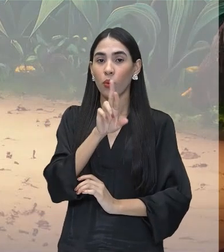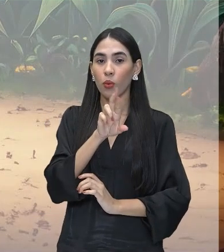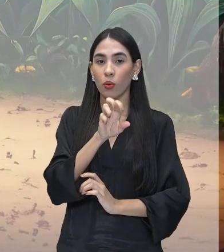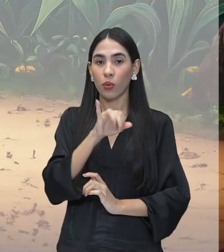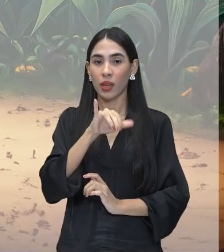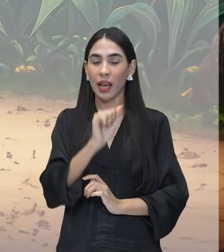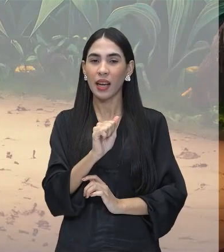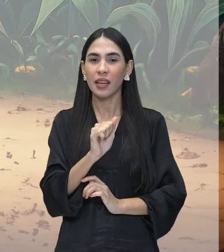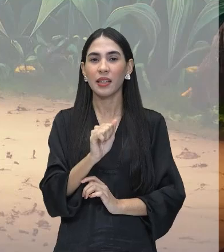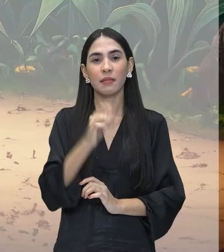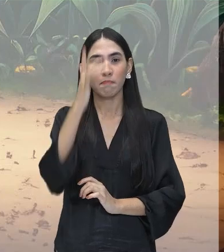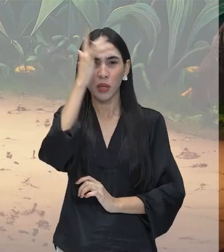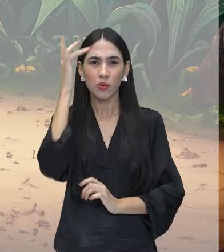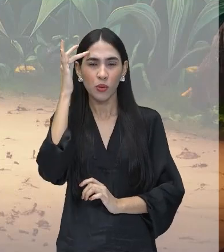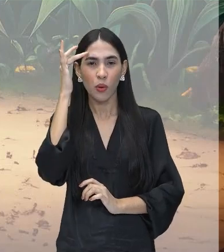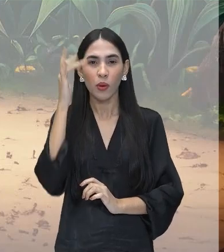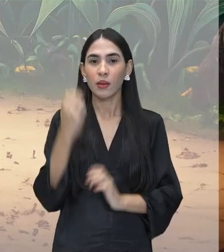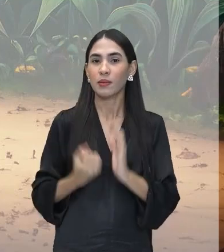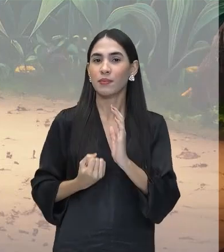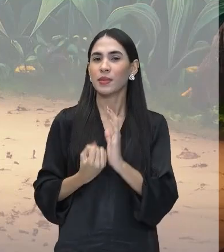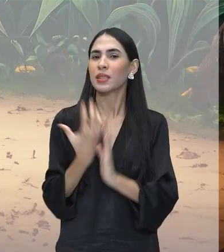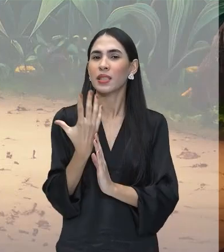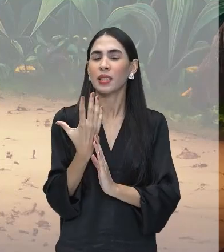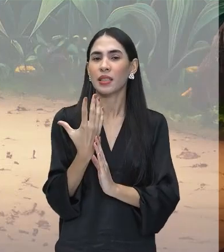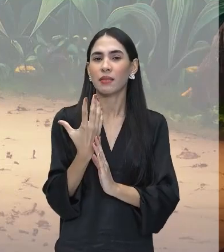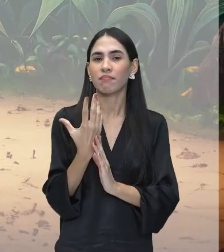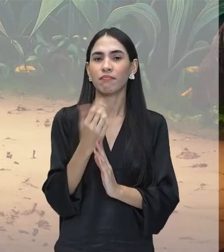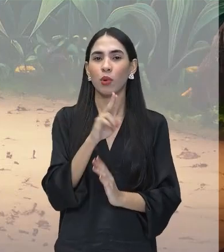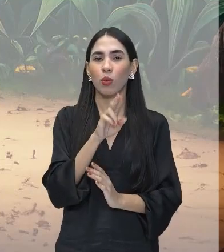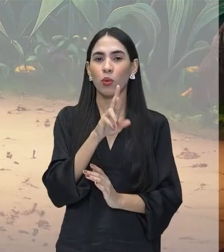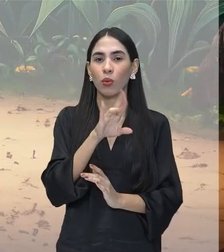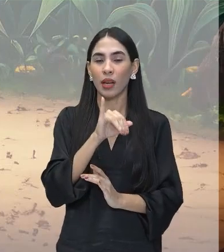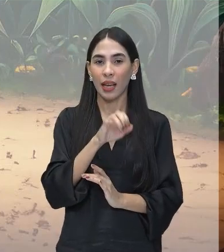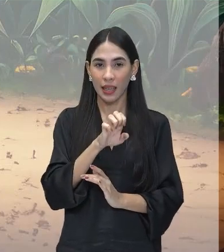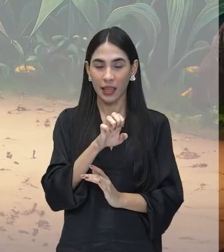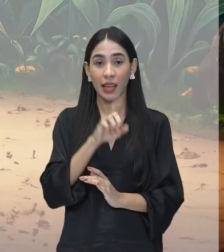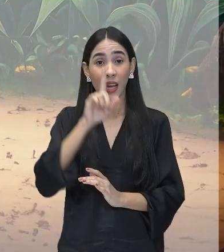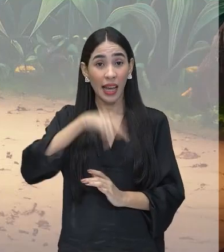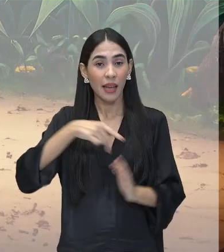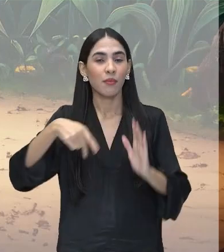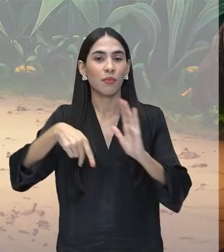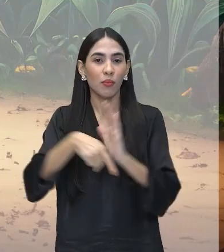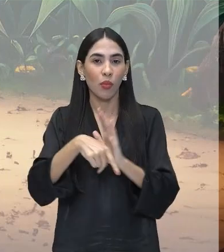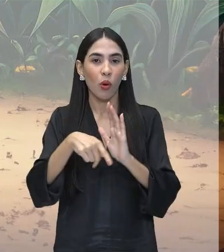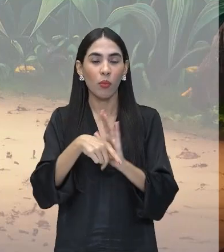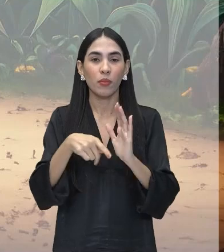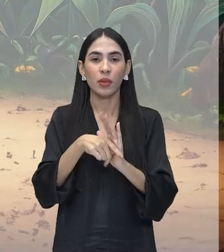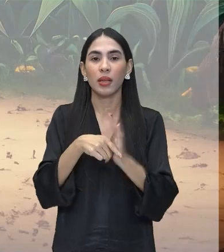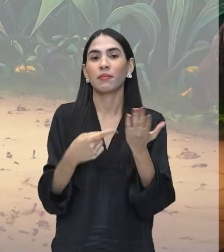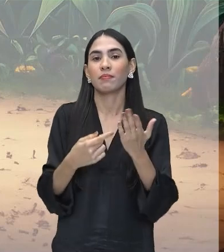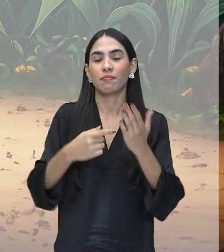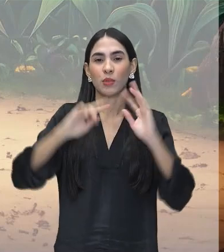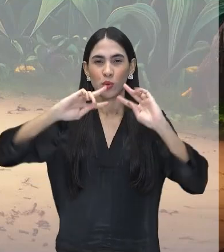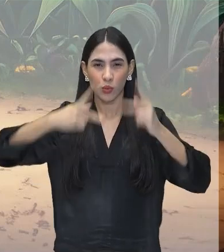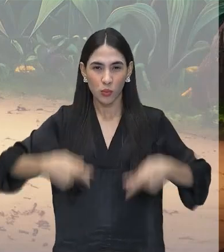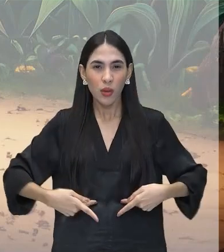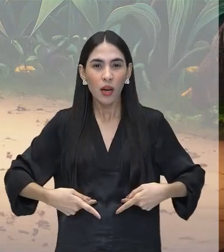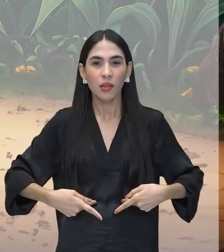é que produz a ureia? A ureia, ela é sintetizada, ela é excretada pelos seres vivos, né?